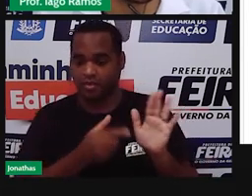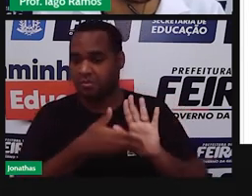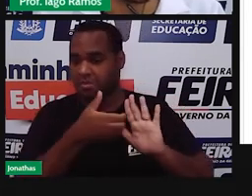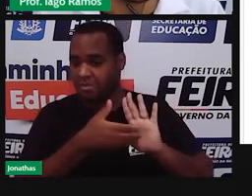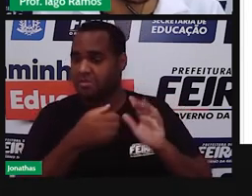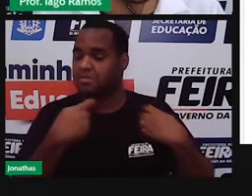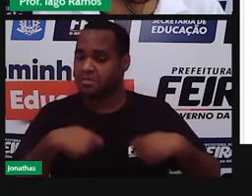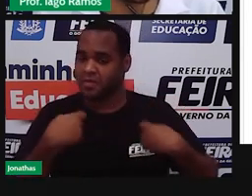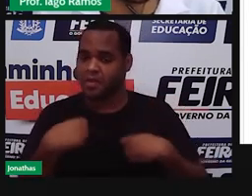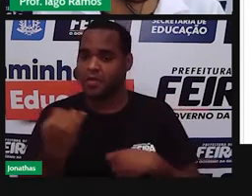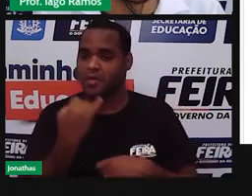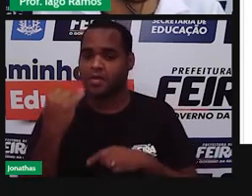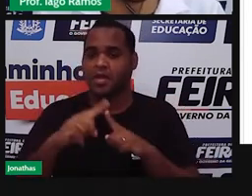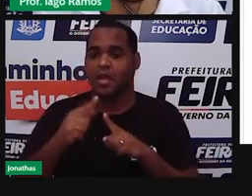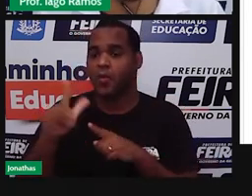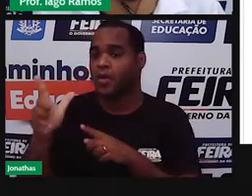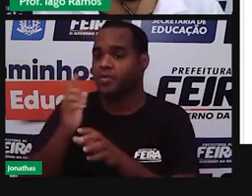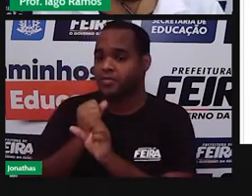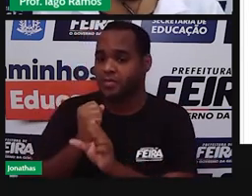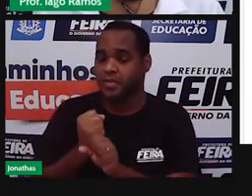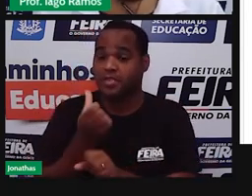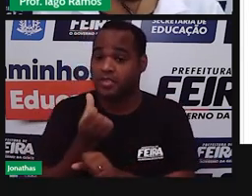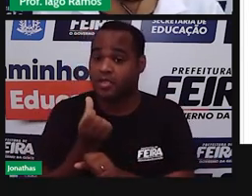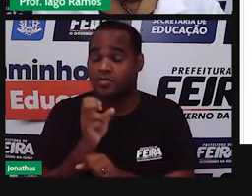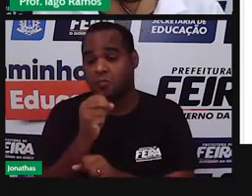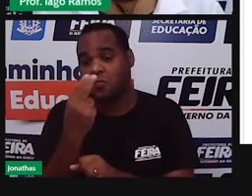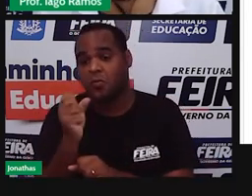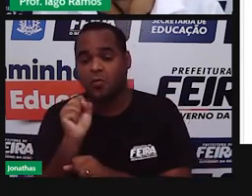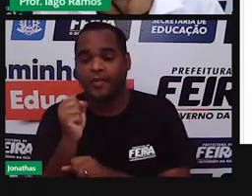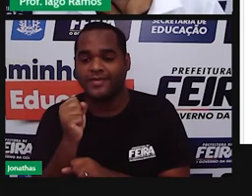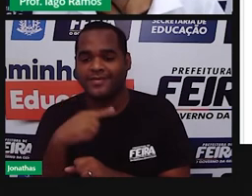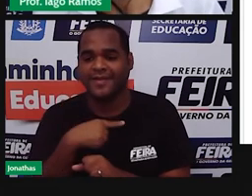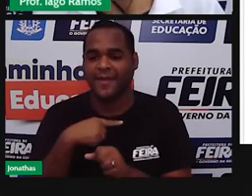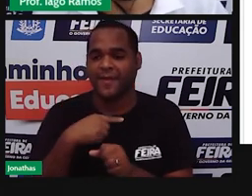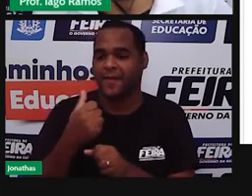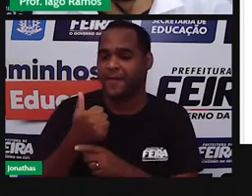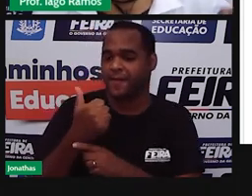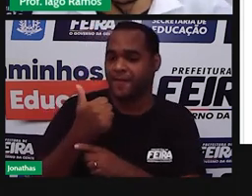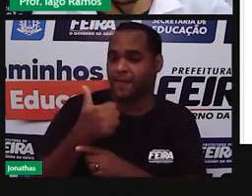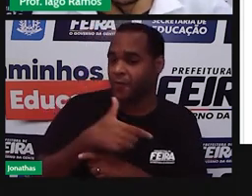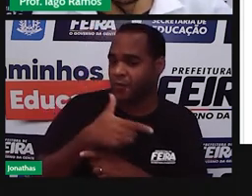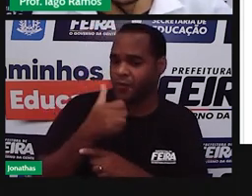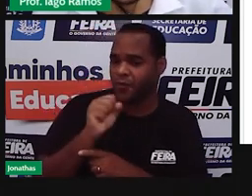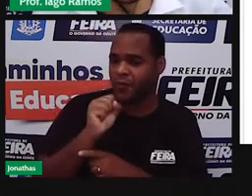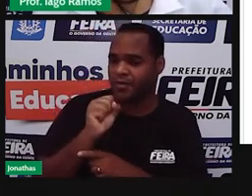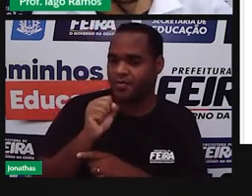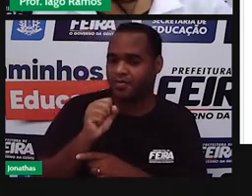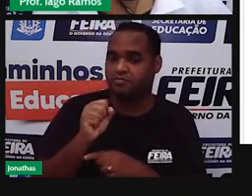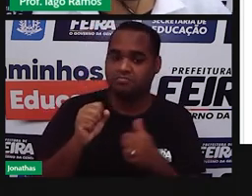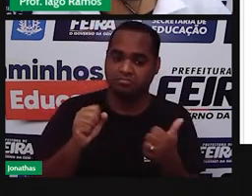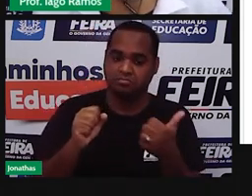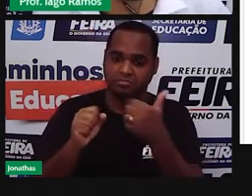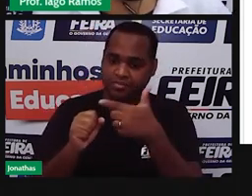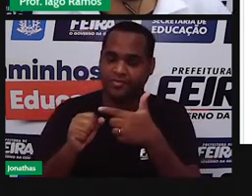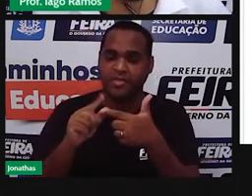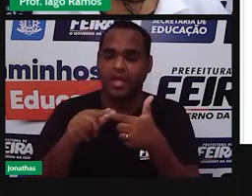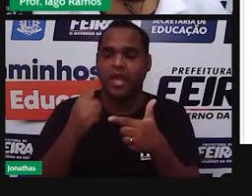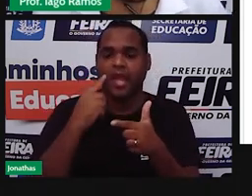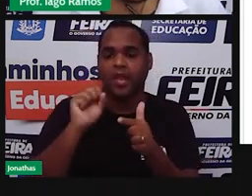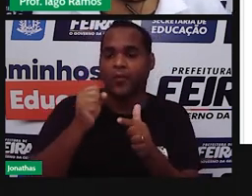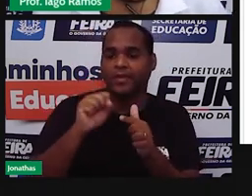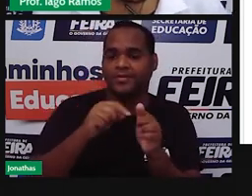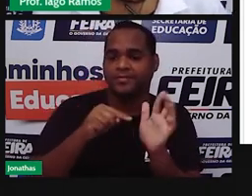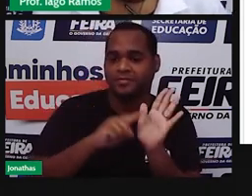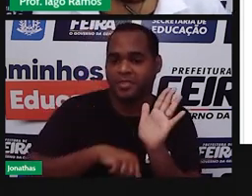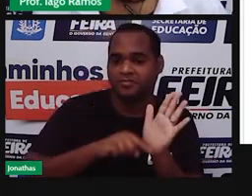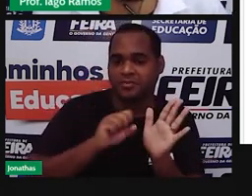pergunta: quem é maior? 6 ou 8? 8. 8 é maior. O sinal do 8 que você tirou é o sinal que vai para o resultado.